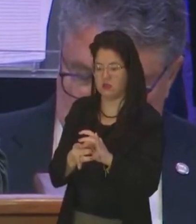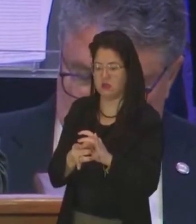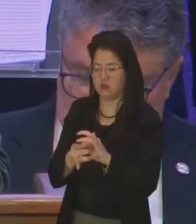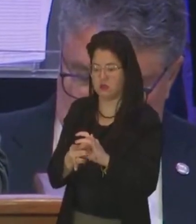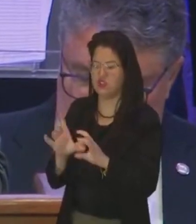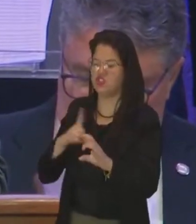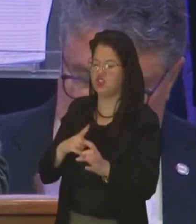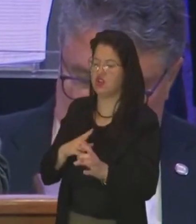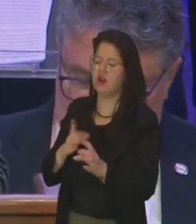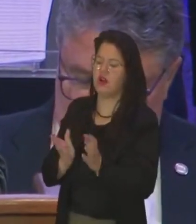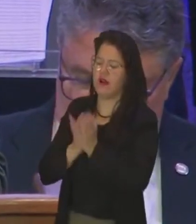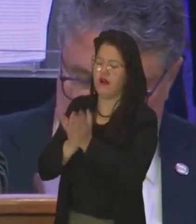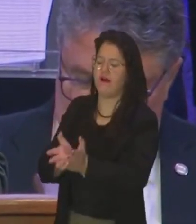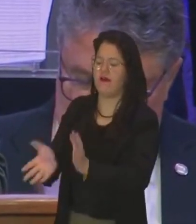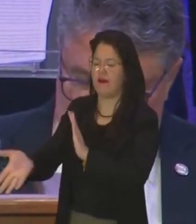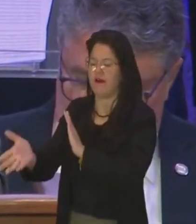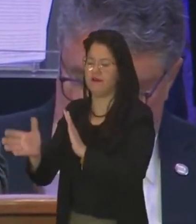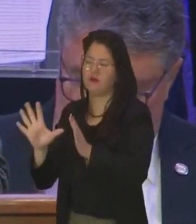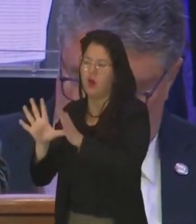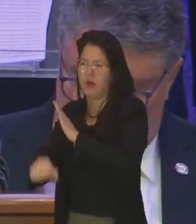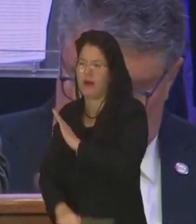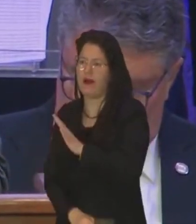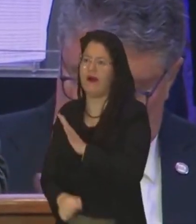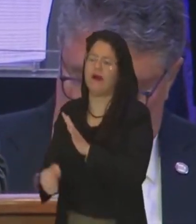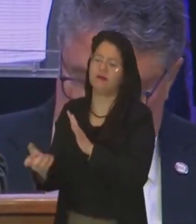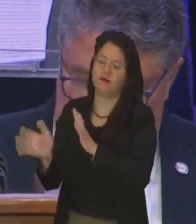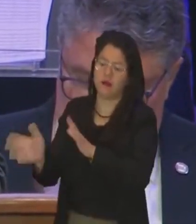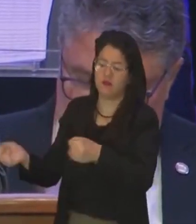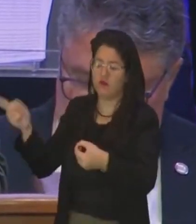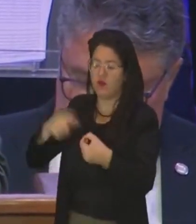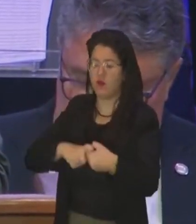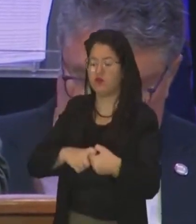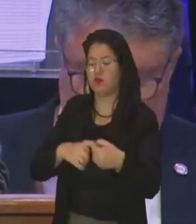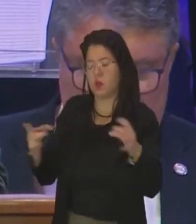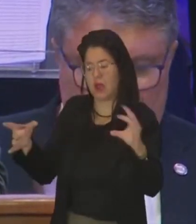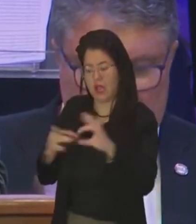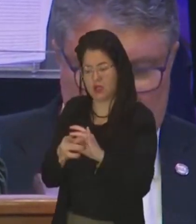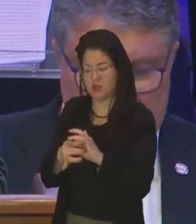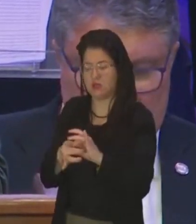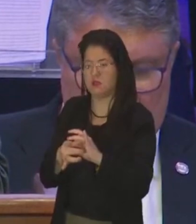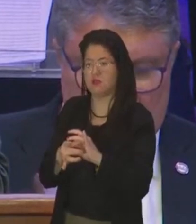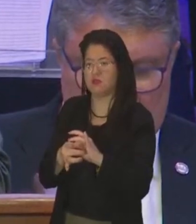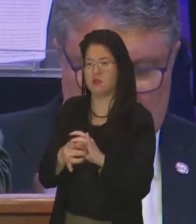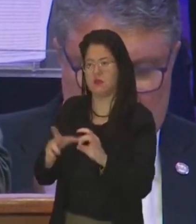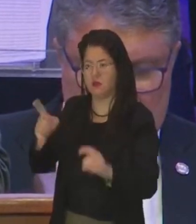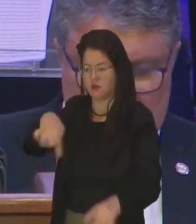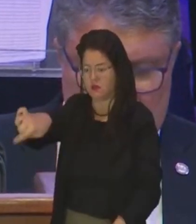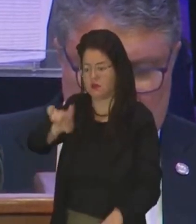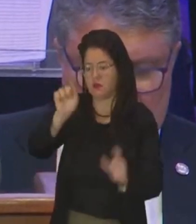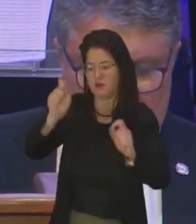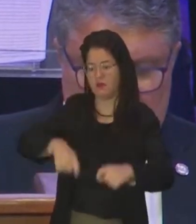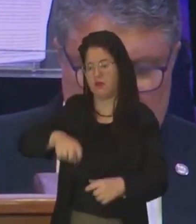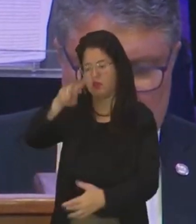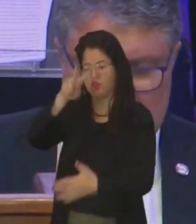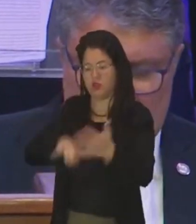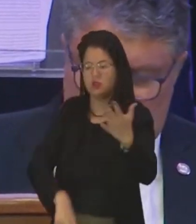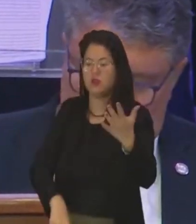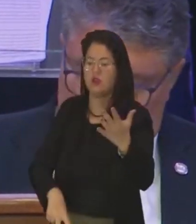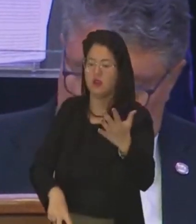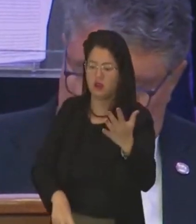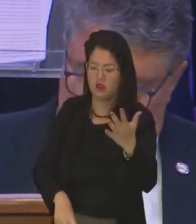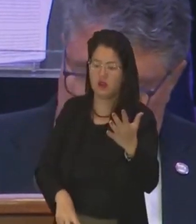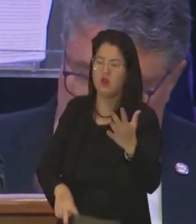pelos filisteus, passou um tempo fora de Jerusalém e agora estava voltando. Isso o irmão pode conferir lá em 1 Crônicas